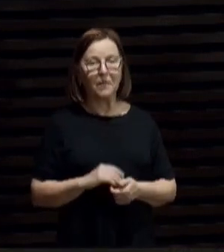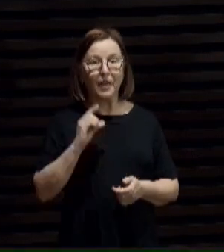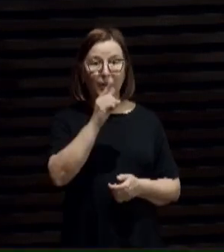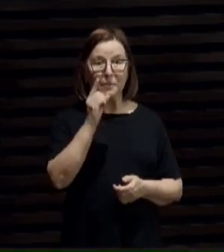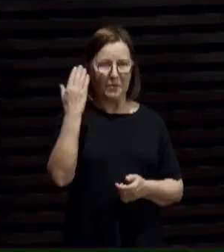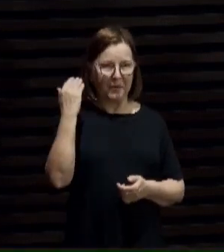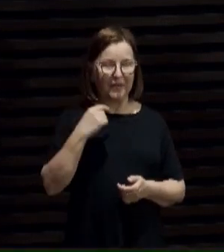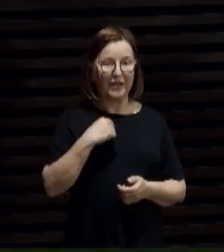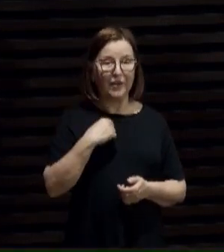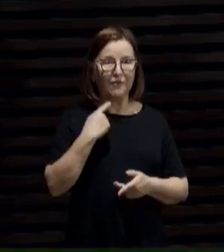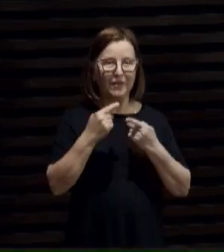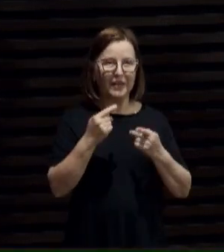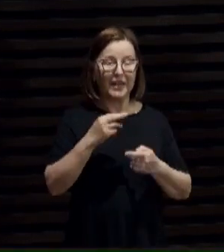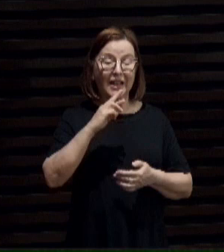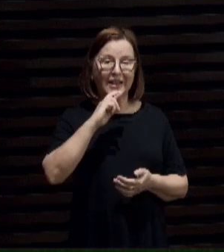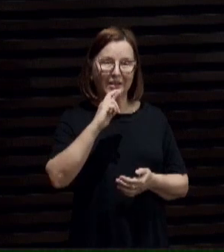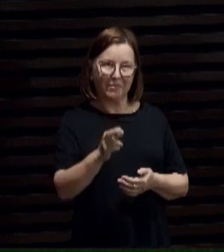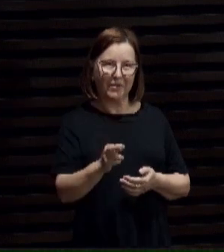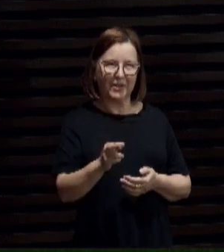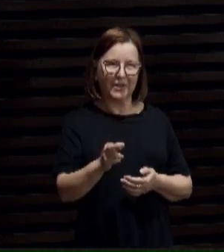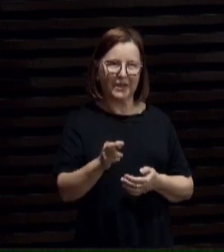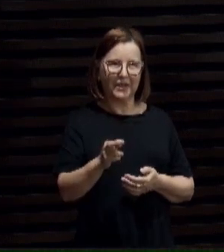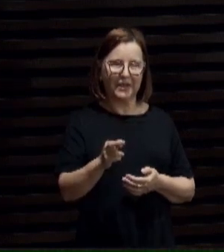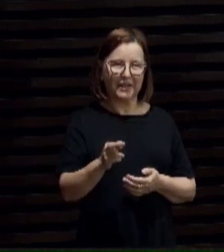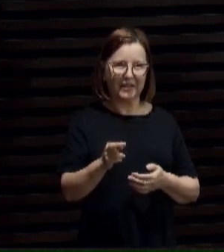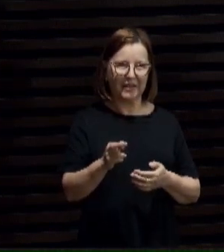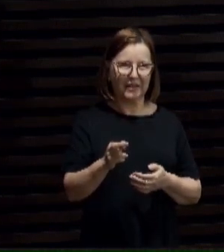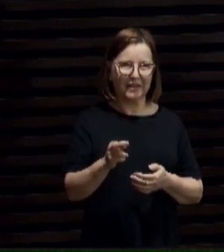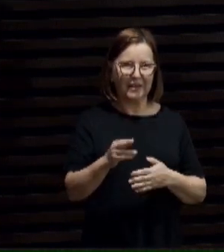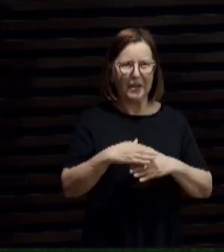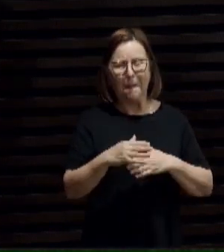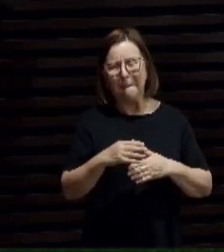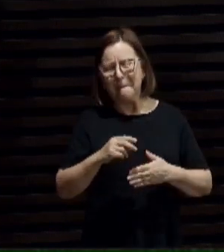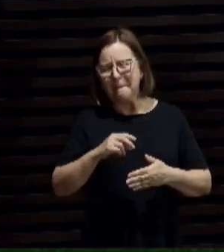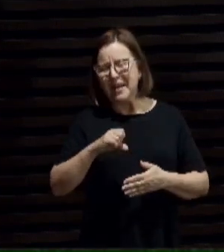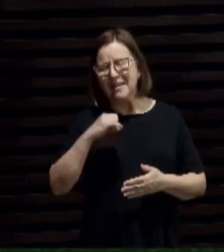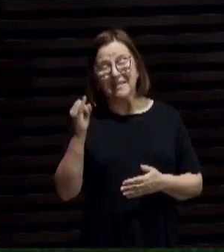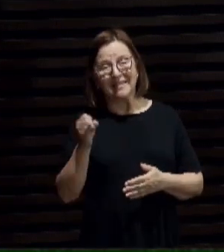resposta aqui é a resposta existencial mais significativa.